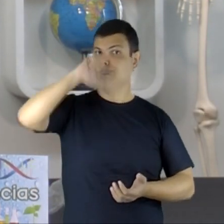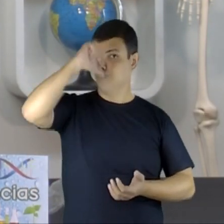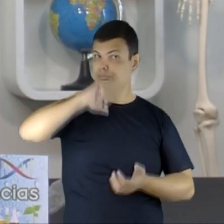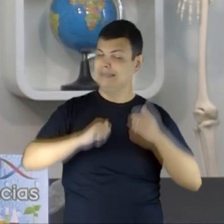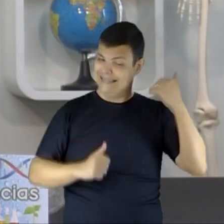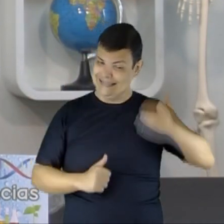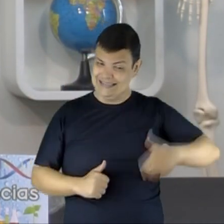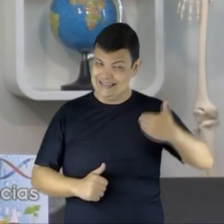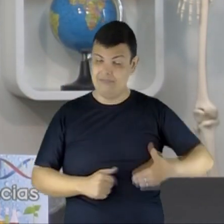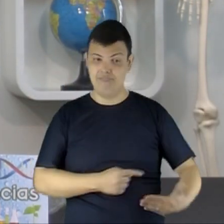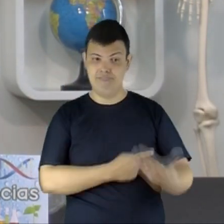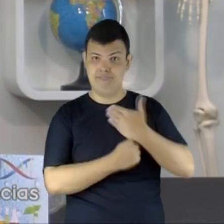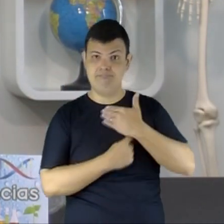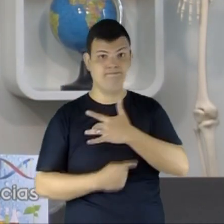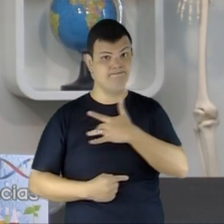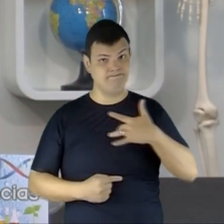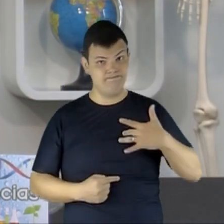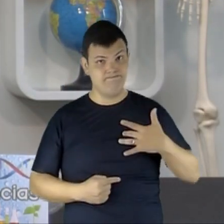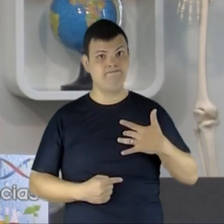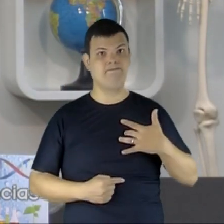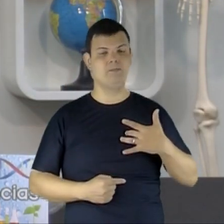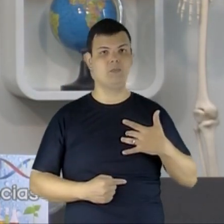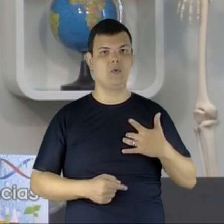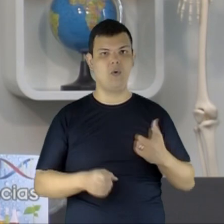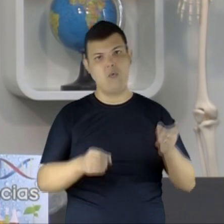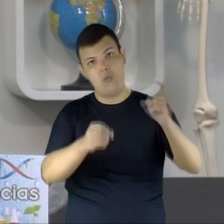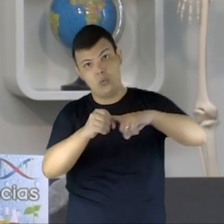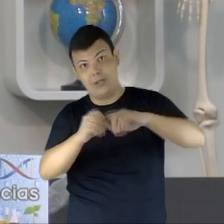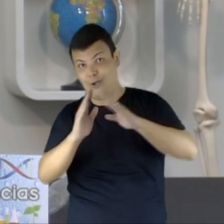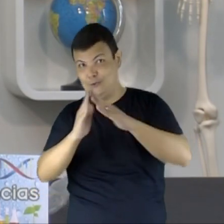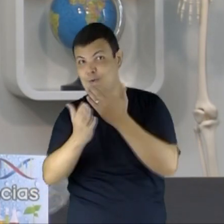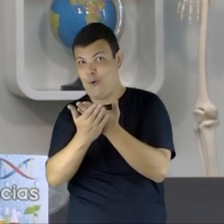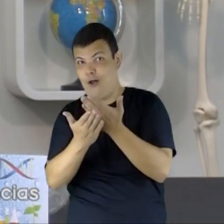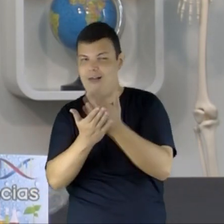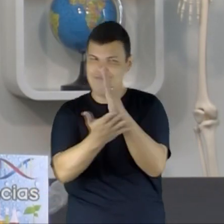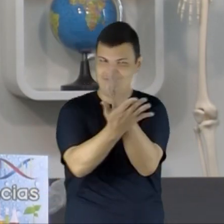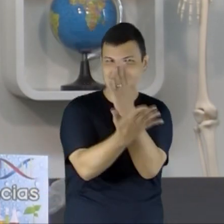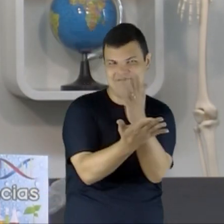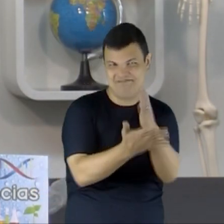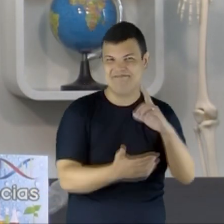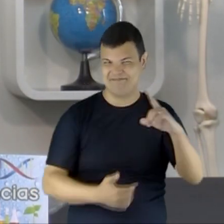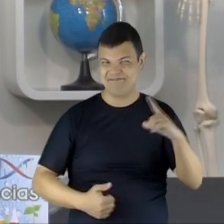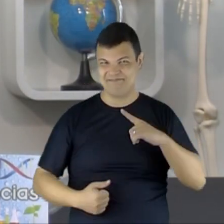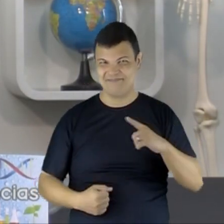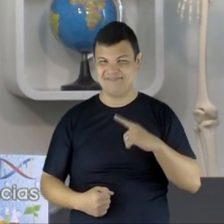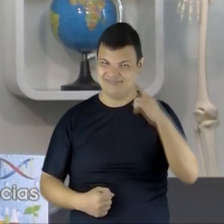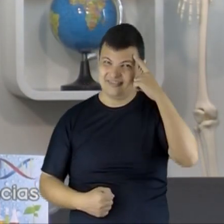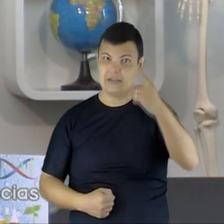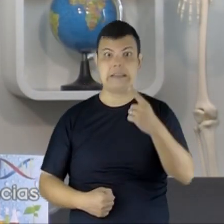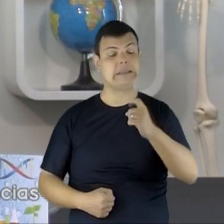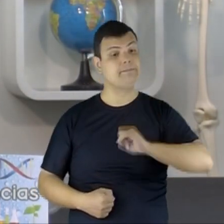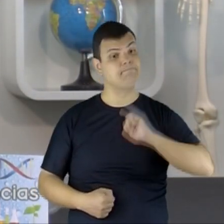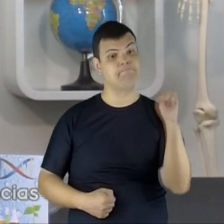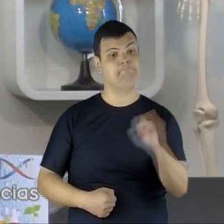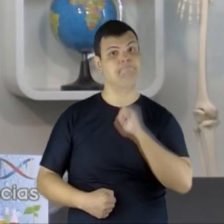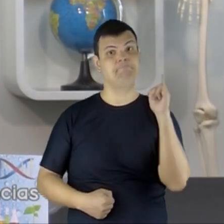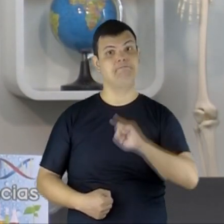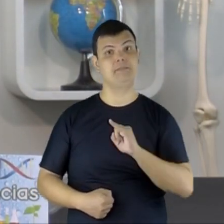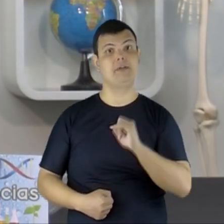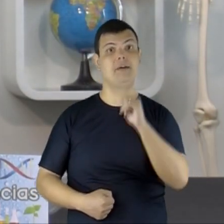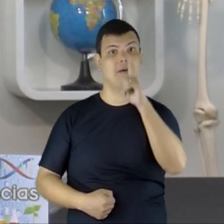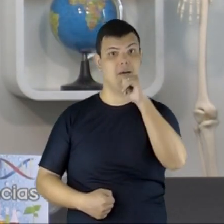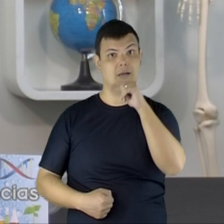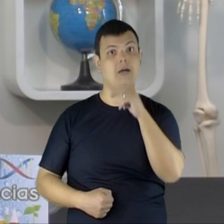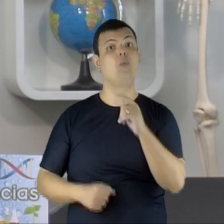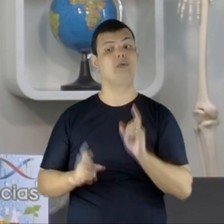de estar se hidratando. Quem está voltando às aulas agora na escola, que já voltaram às aulas presenciais, é muito importante você estar com a sua garrafinha